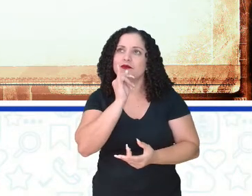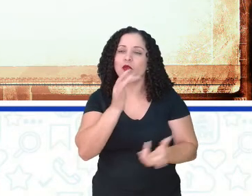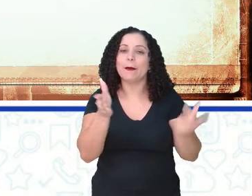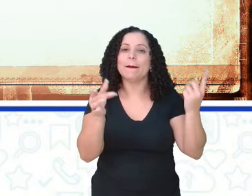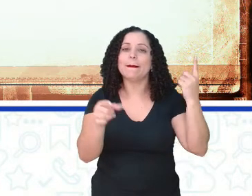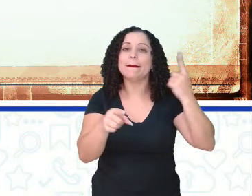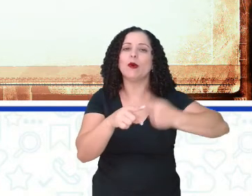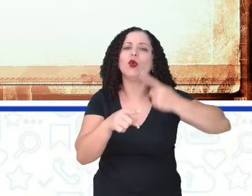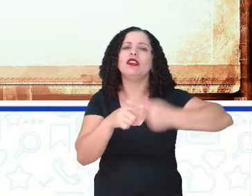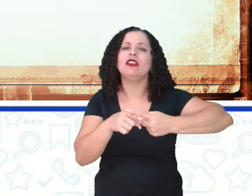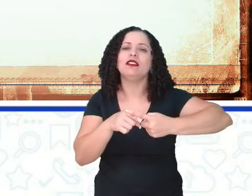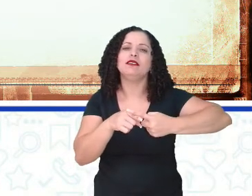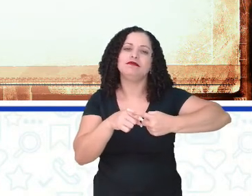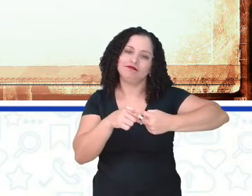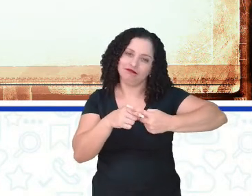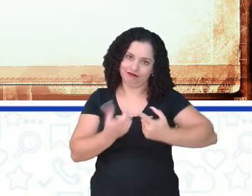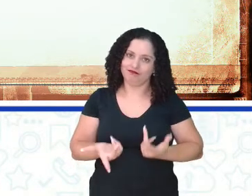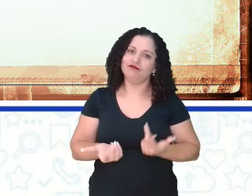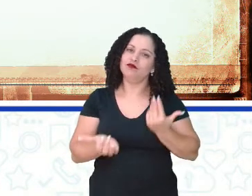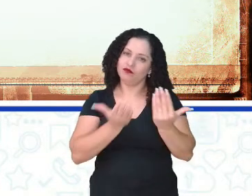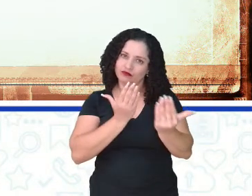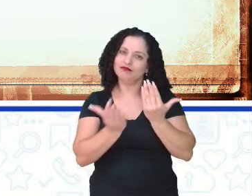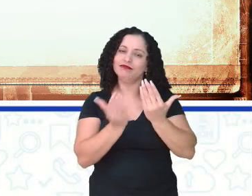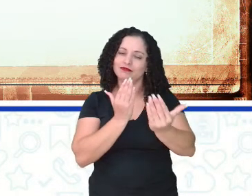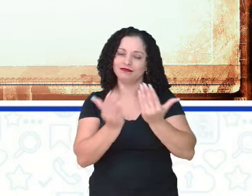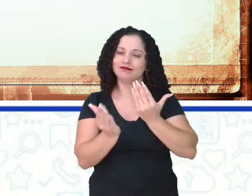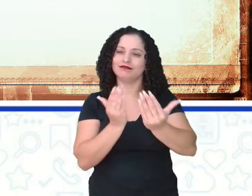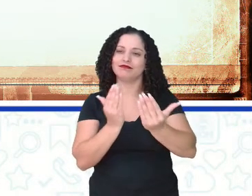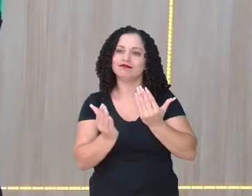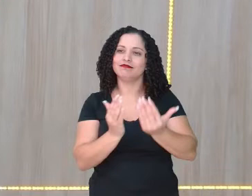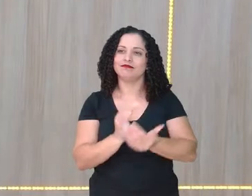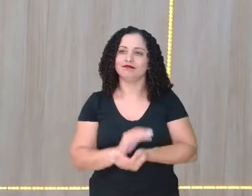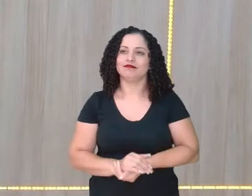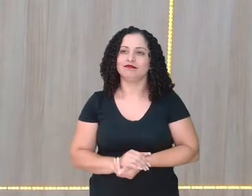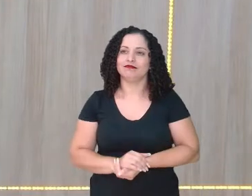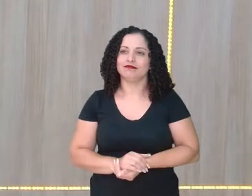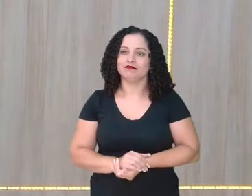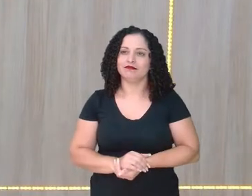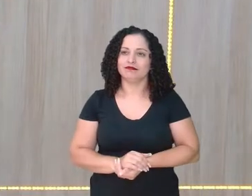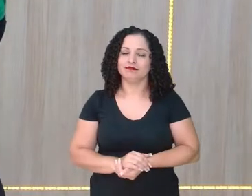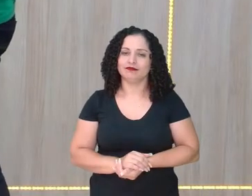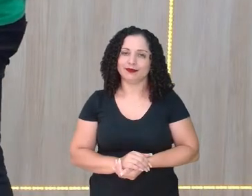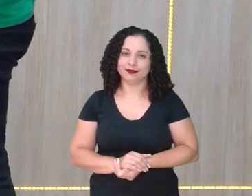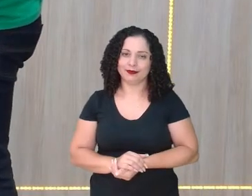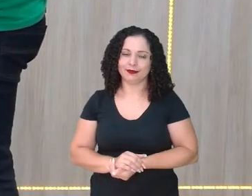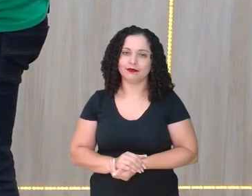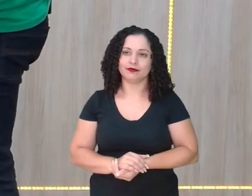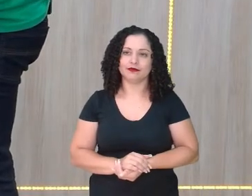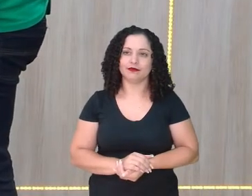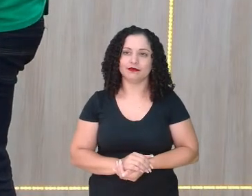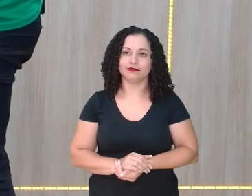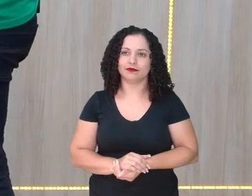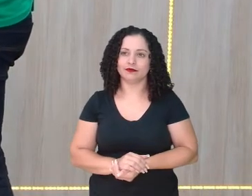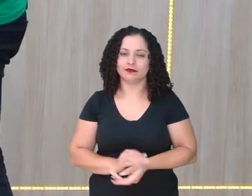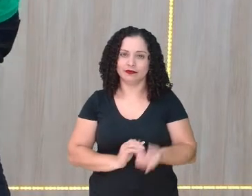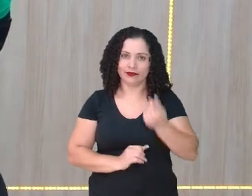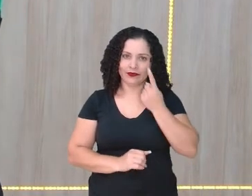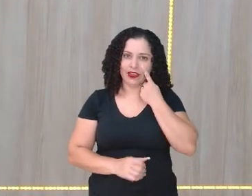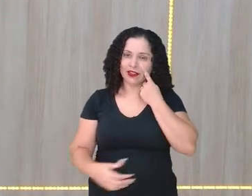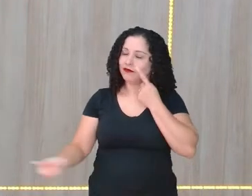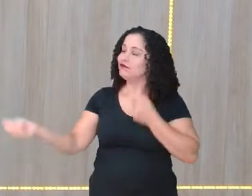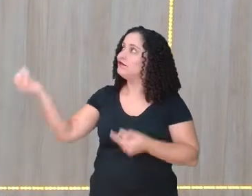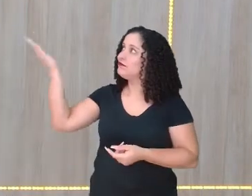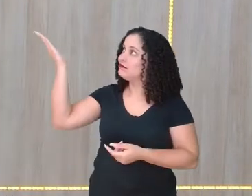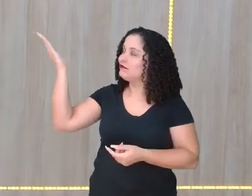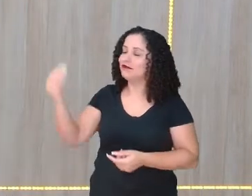um valor de why, mas não é bem assim. Então, ou melhor, é bem assim. What did you do that? Olha,